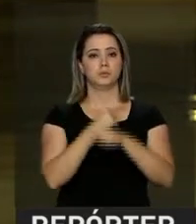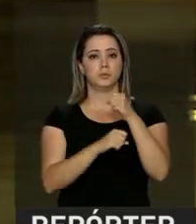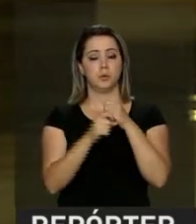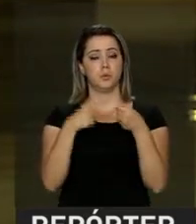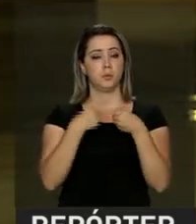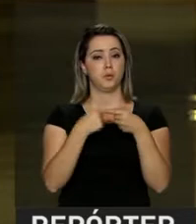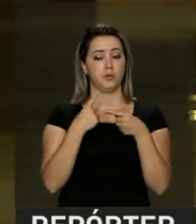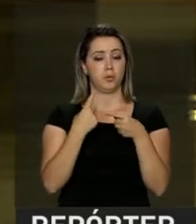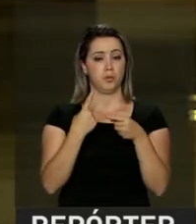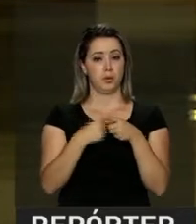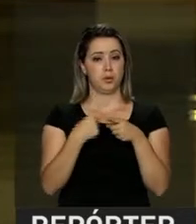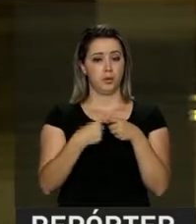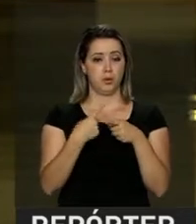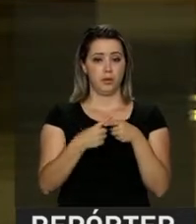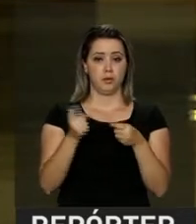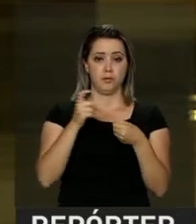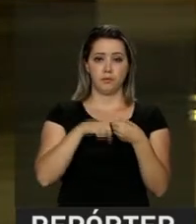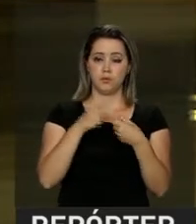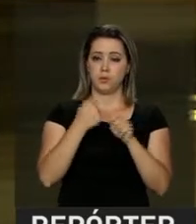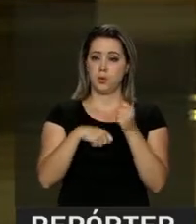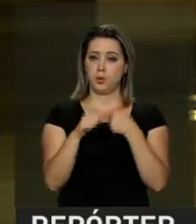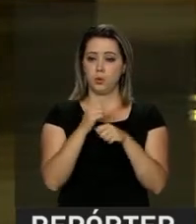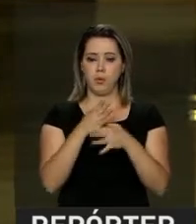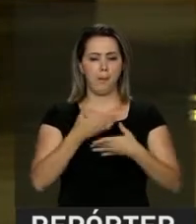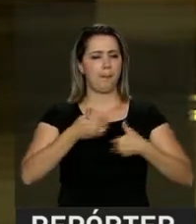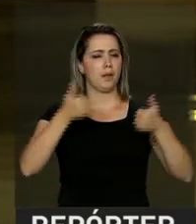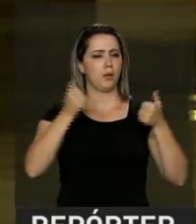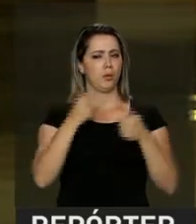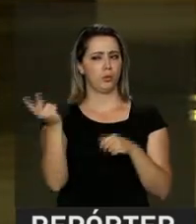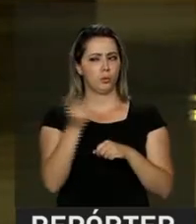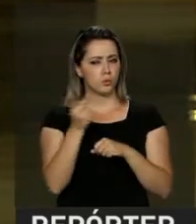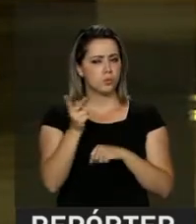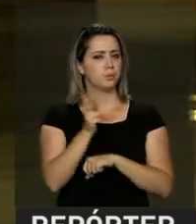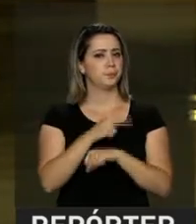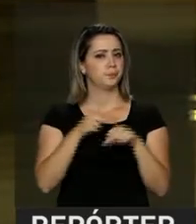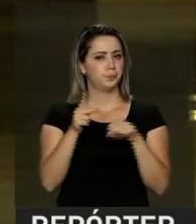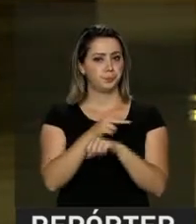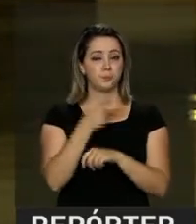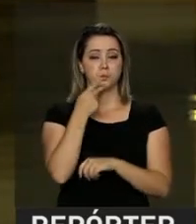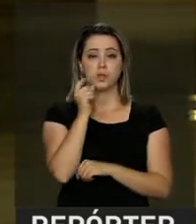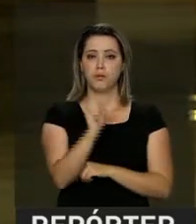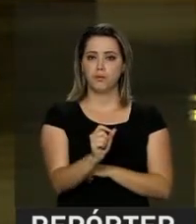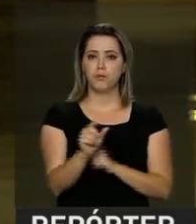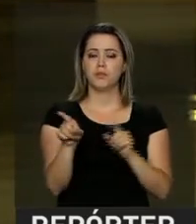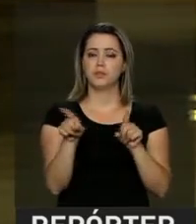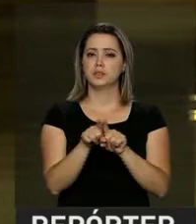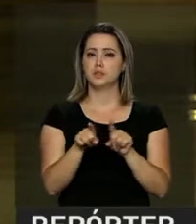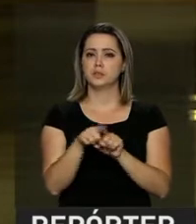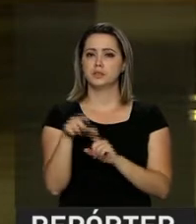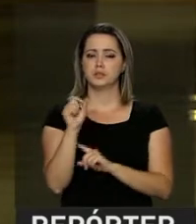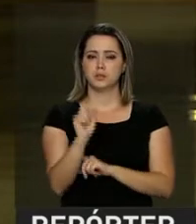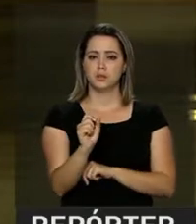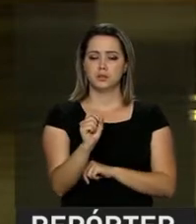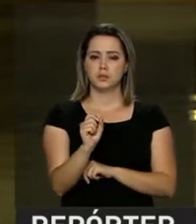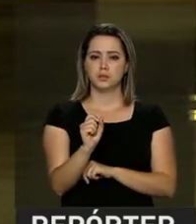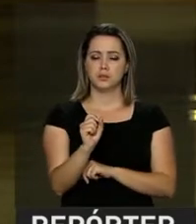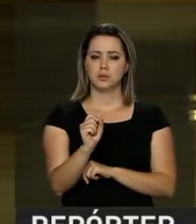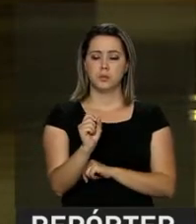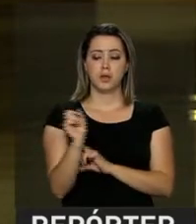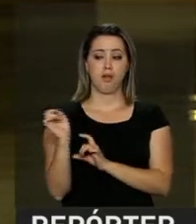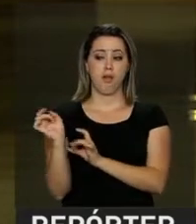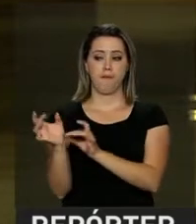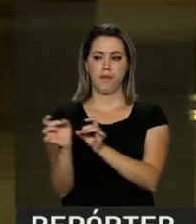econômica dos dois países o porta voz da presidência informou no entanto que um comércio bilateral